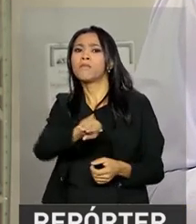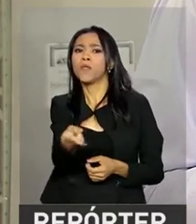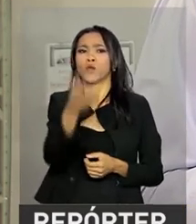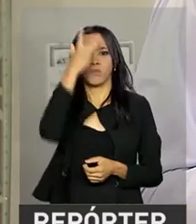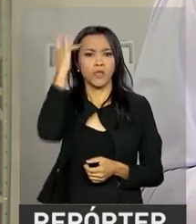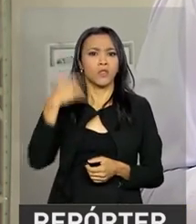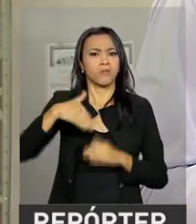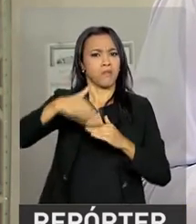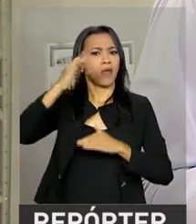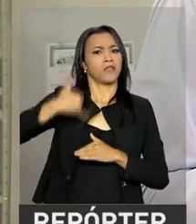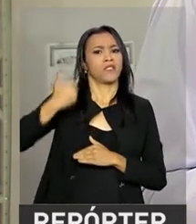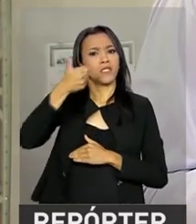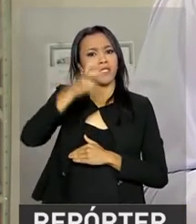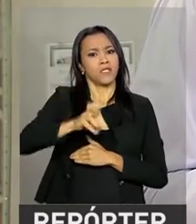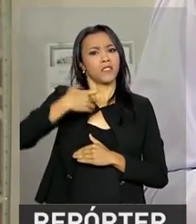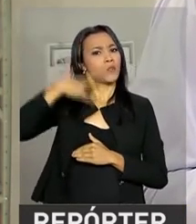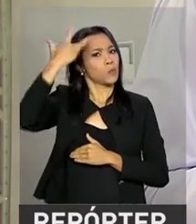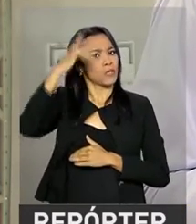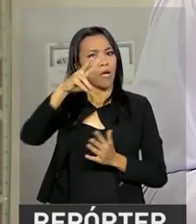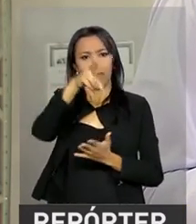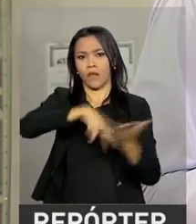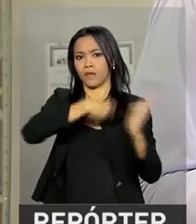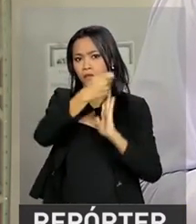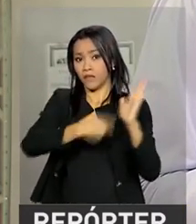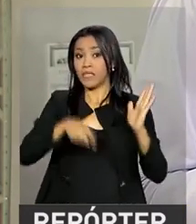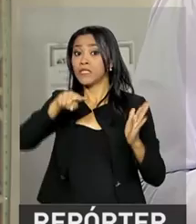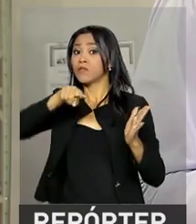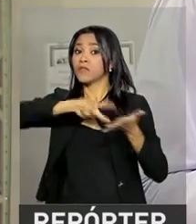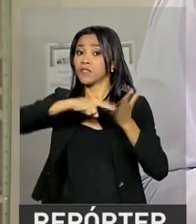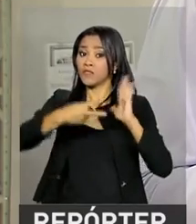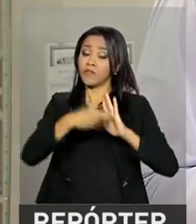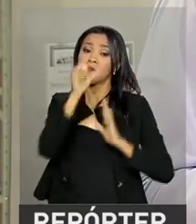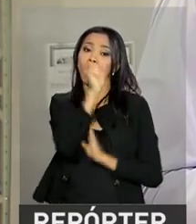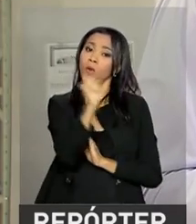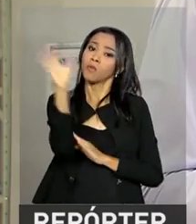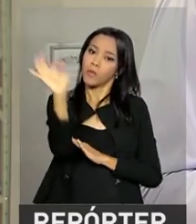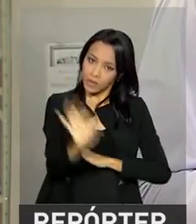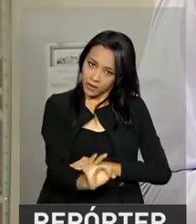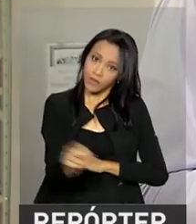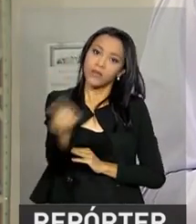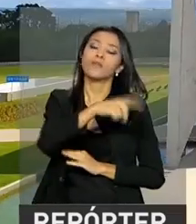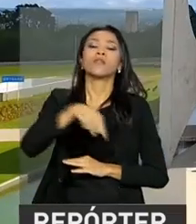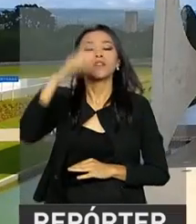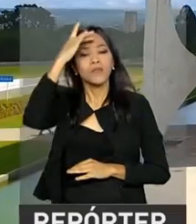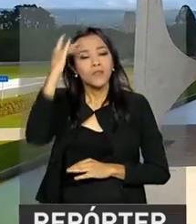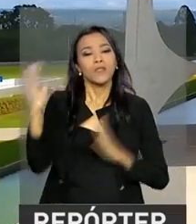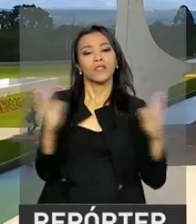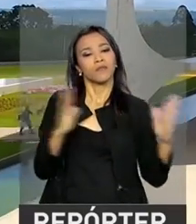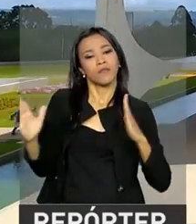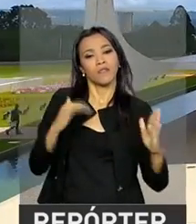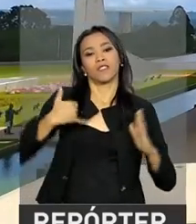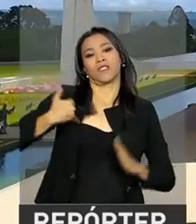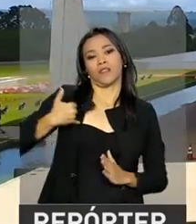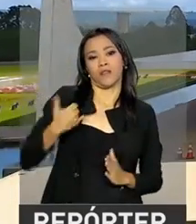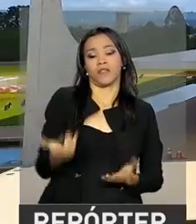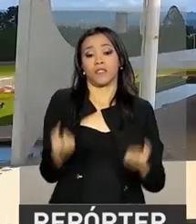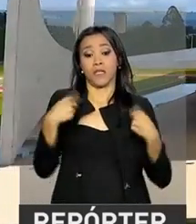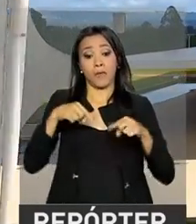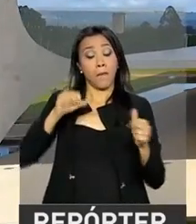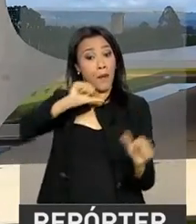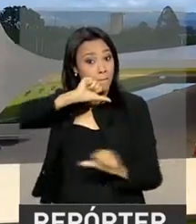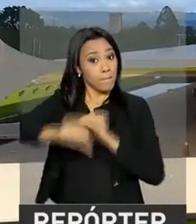alfabetizadas esse número representa 8% da população nessa faixa de idade para mudar esse quadro o governo